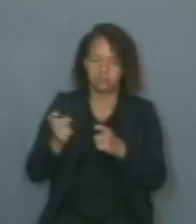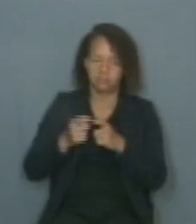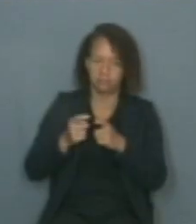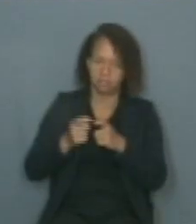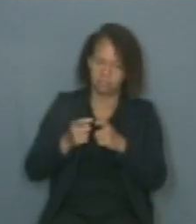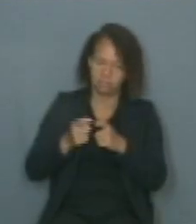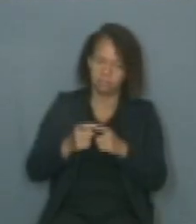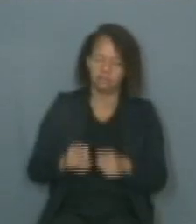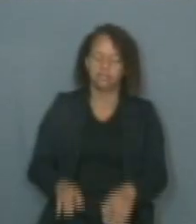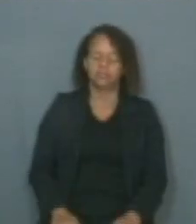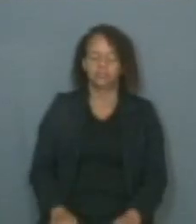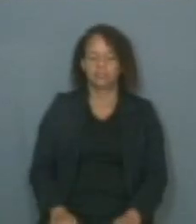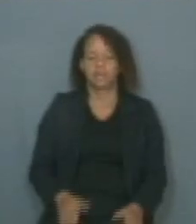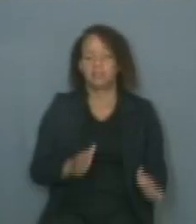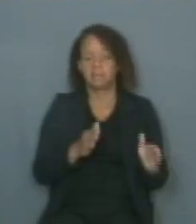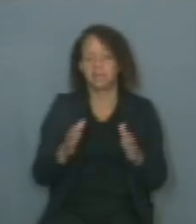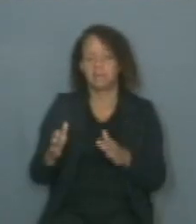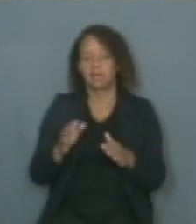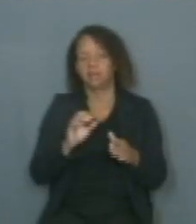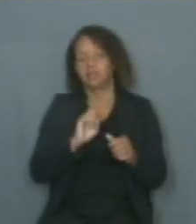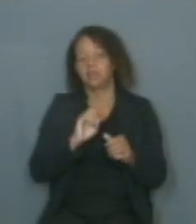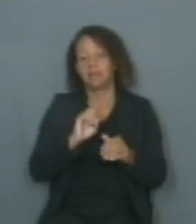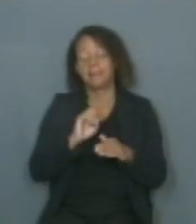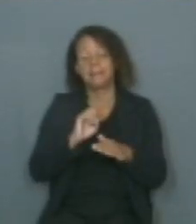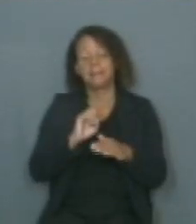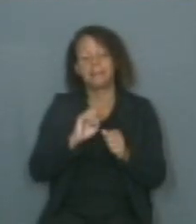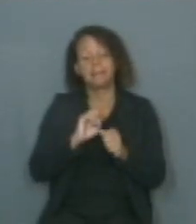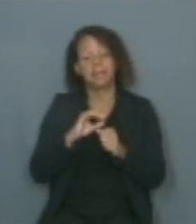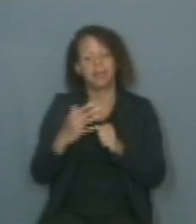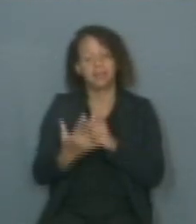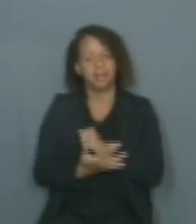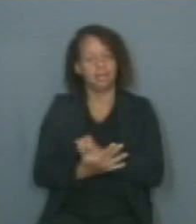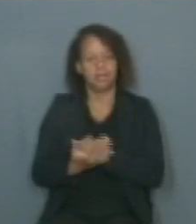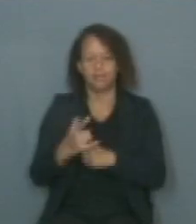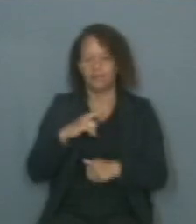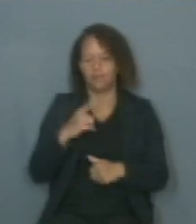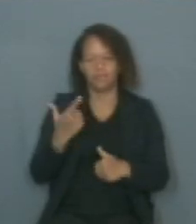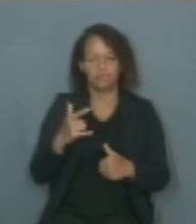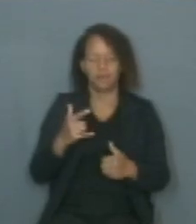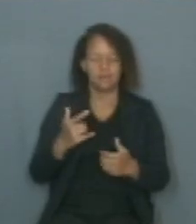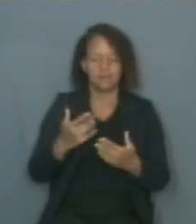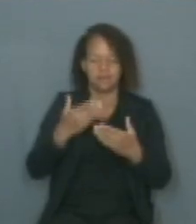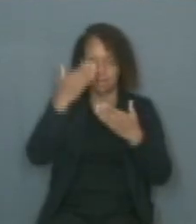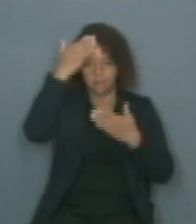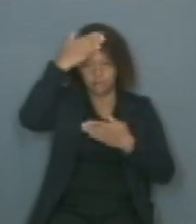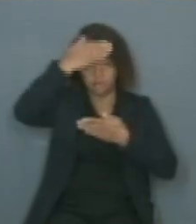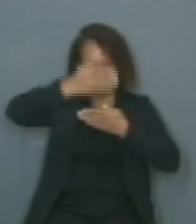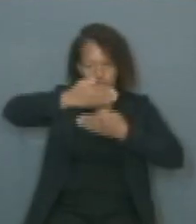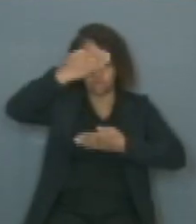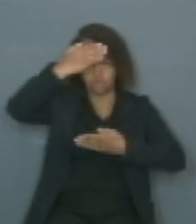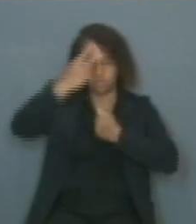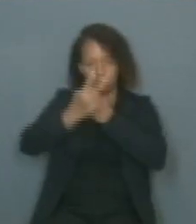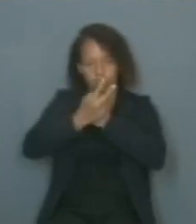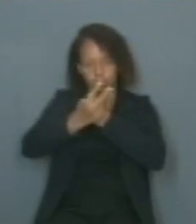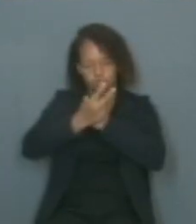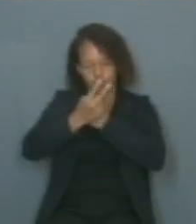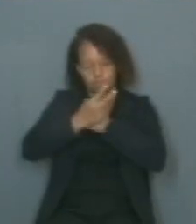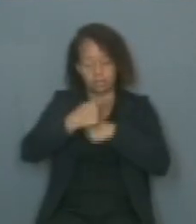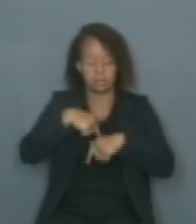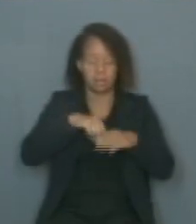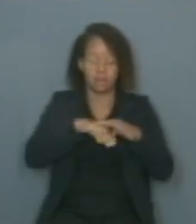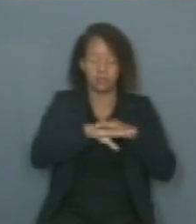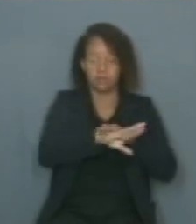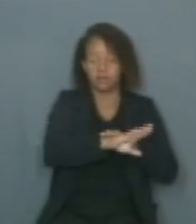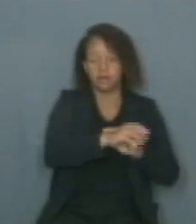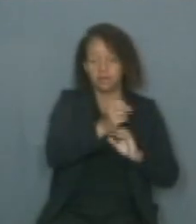casa. E na época da pandemia, os médicos não recebiam face shield para se proteger. Sendo que nos depósitos da